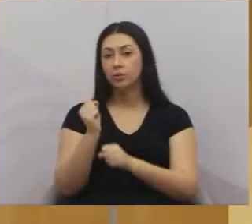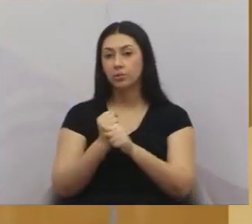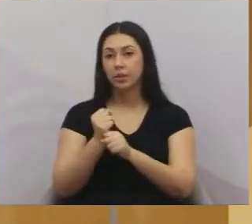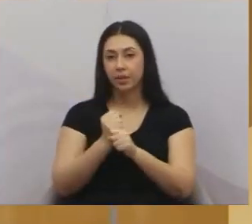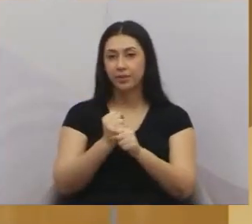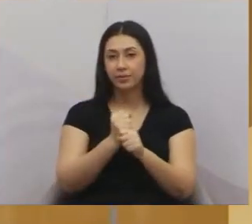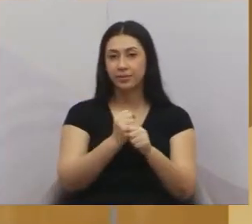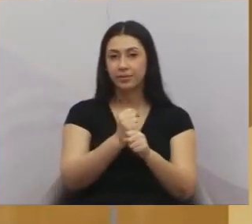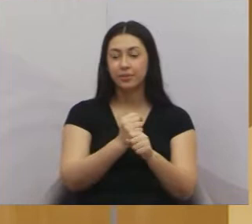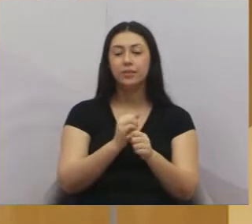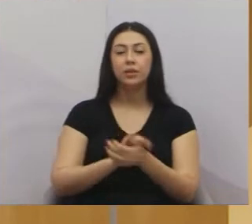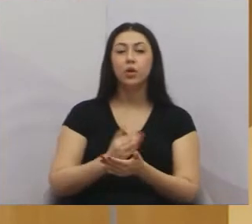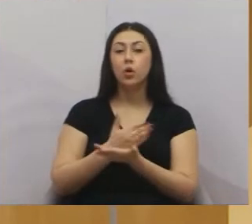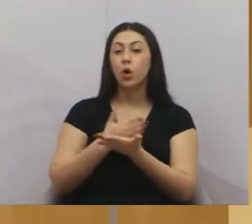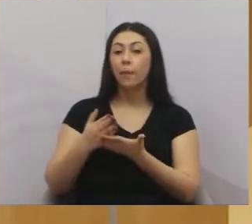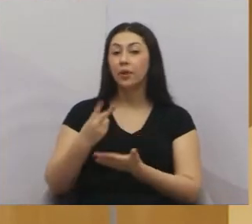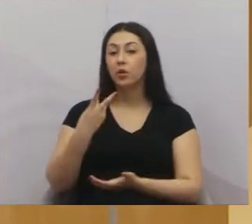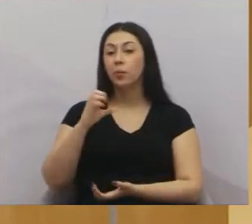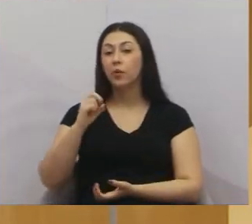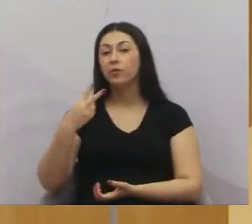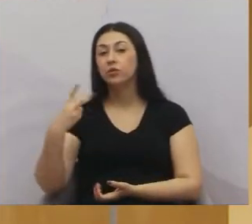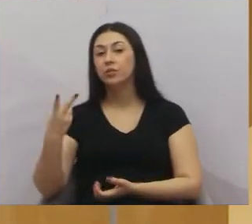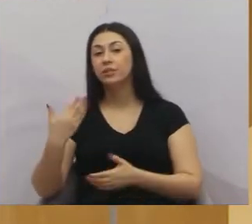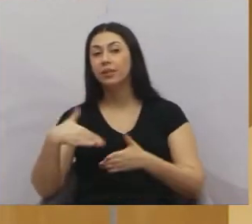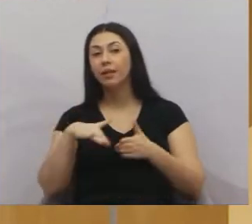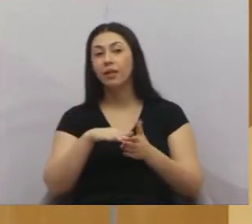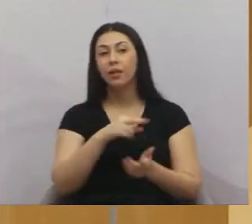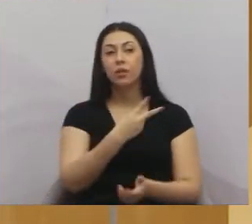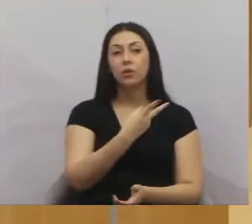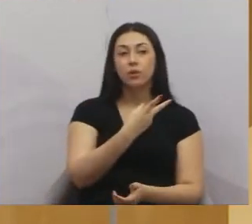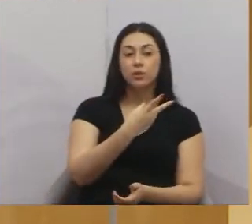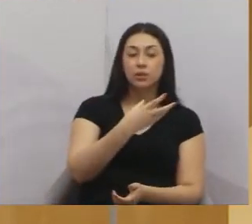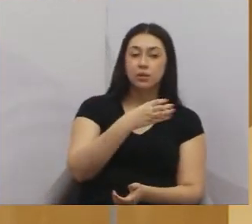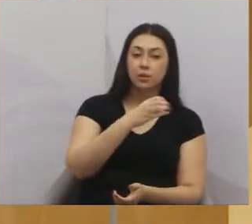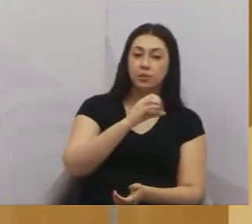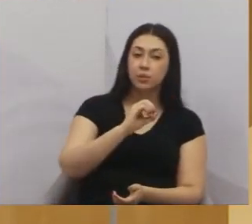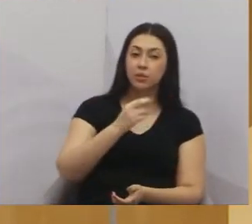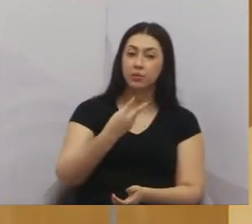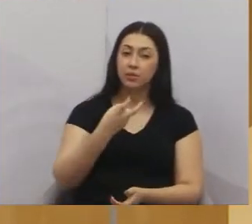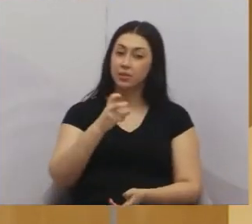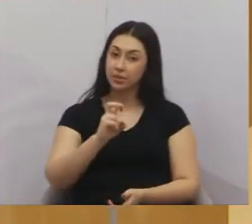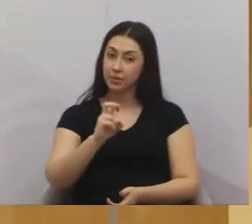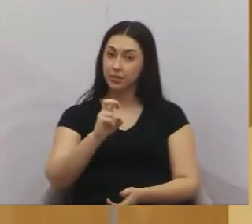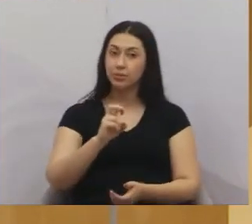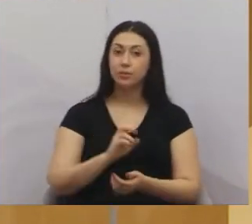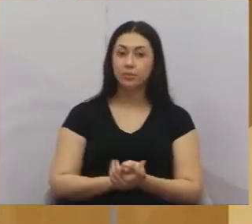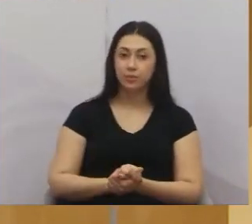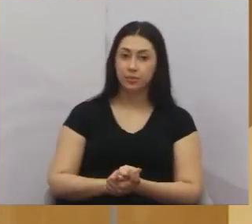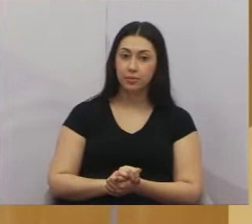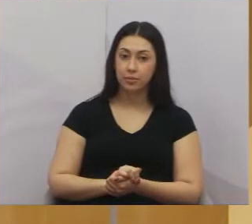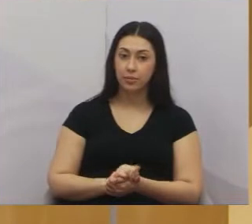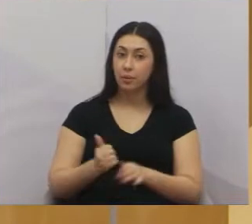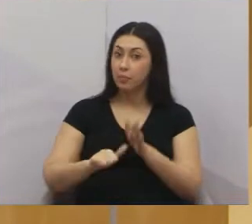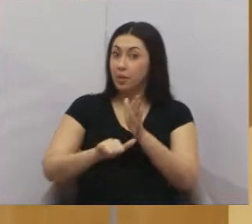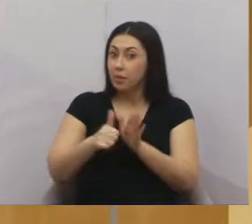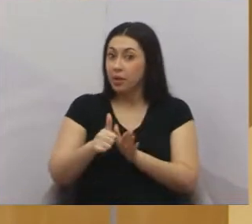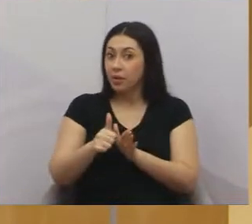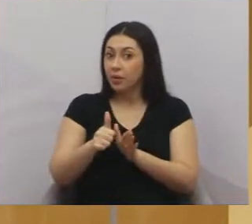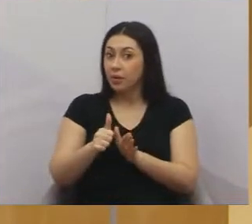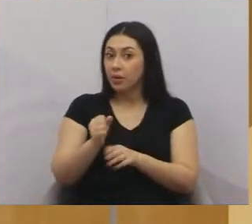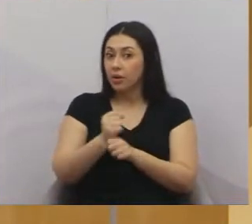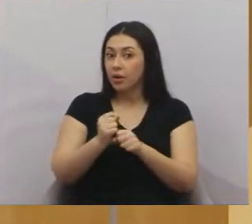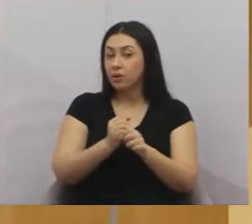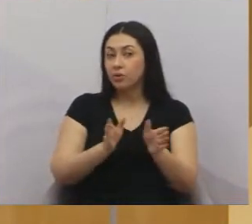em 2022 e vai até 2025, ou seja, no primeiro ano do mandato